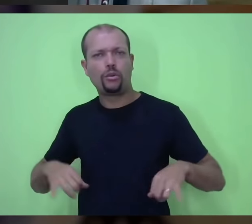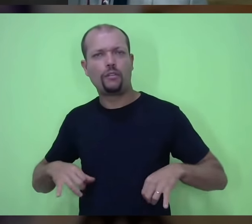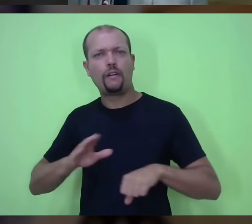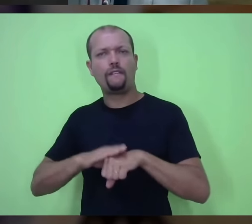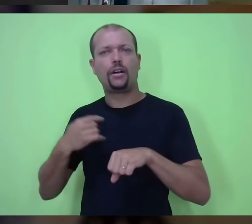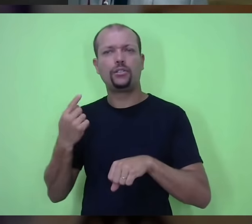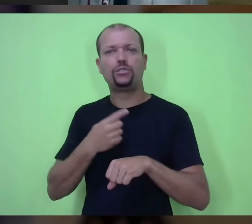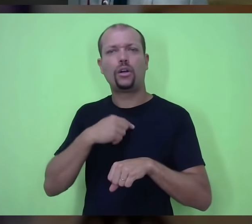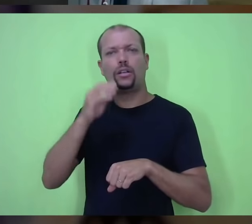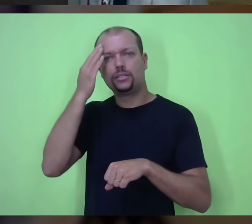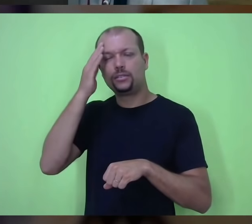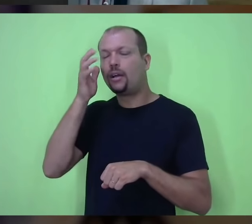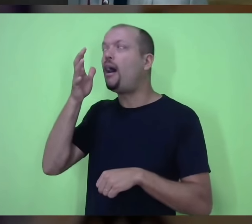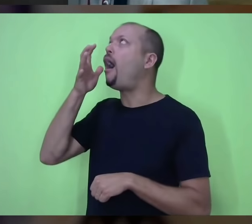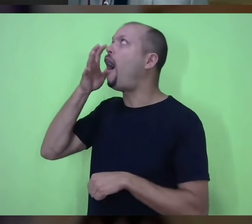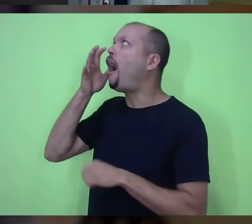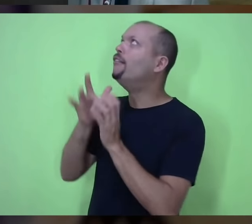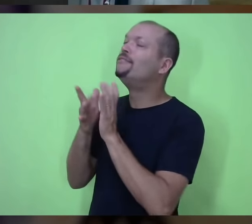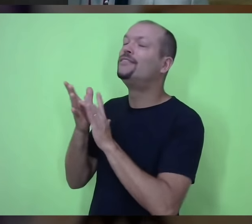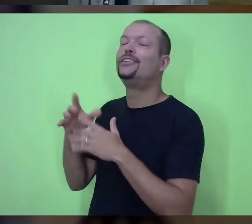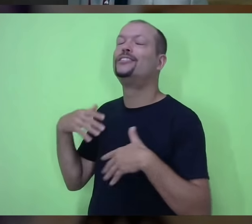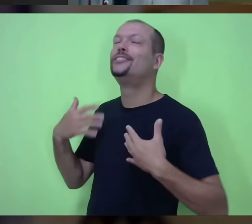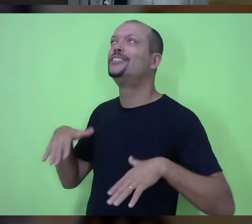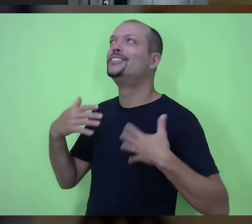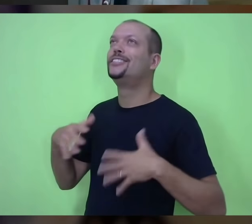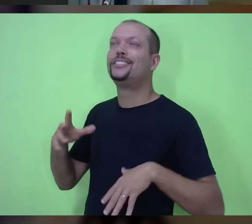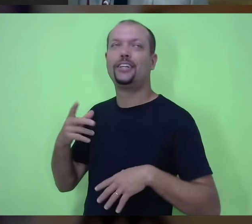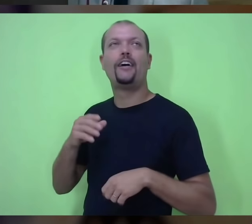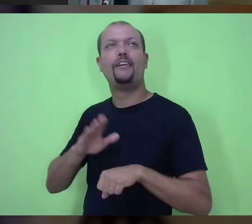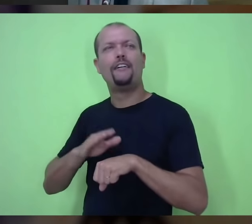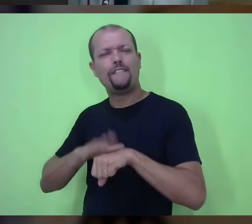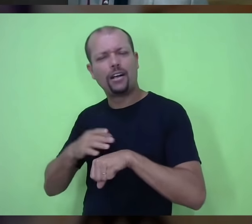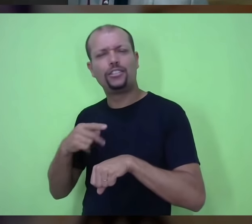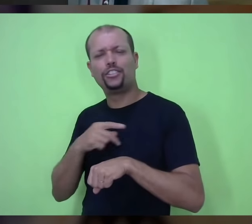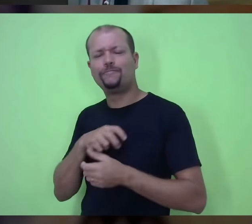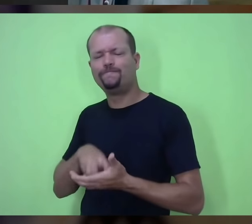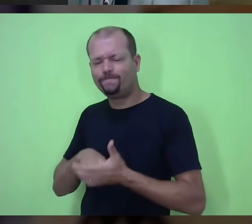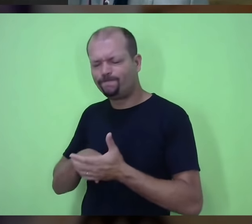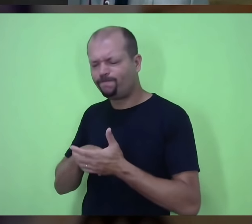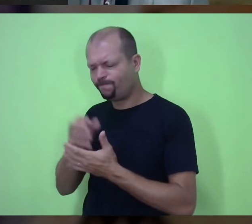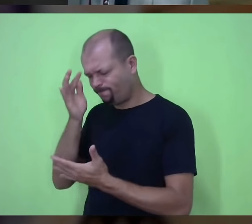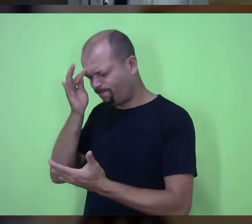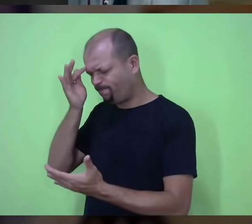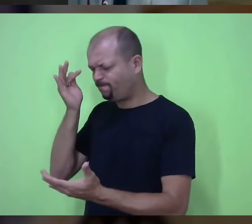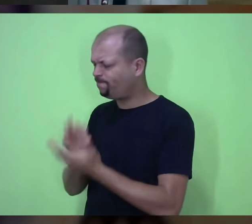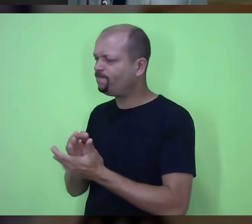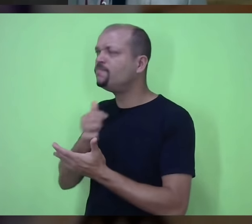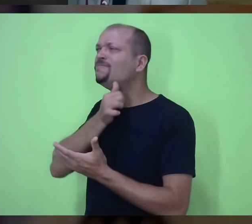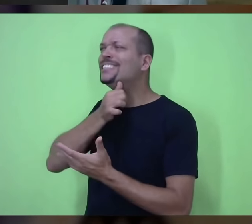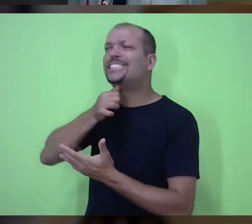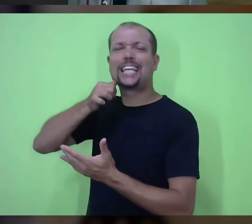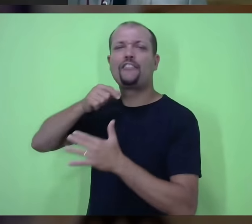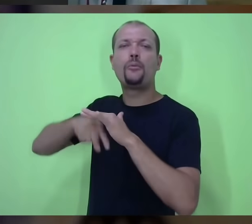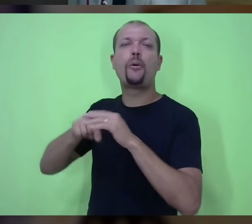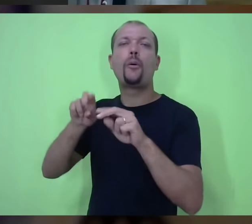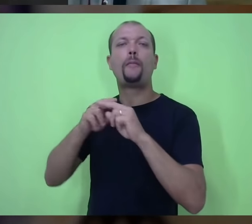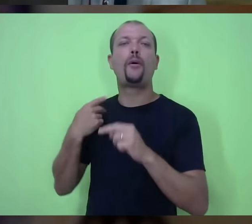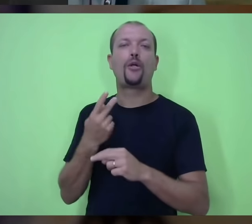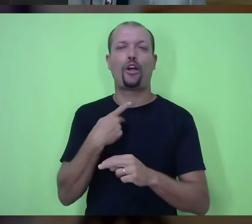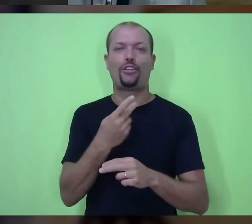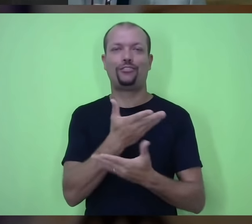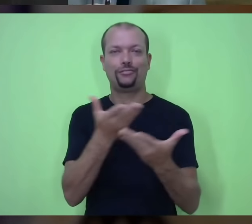nos faz cada vez mais admirar a Cristo e nos colocar contritos diante do sacrifício profundo, gigantesco, que ele fez em nosso